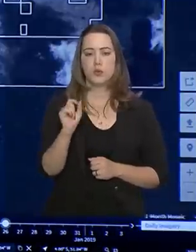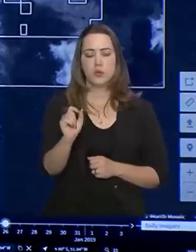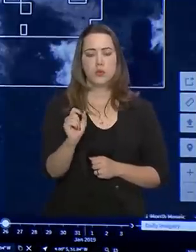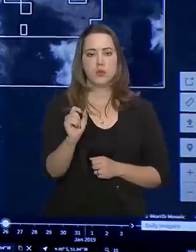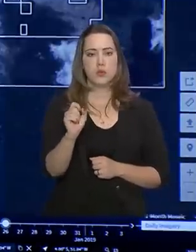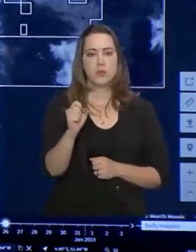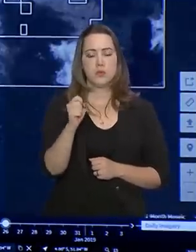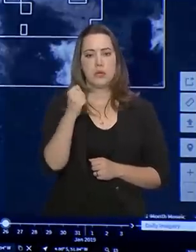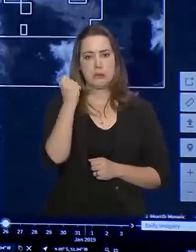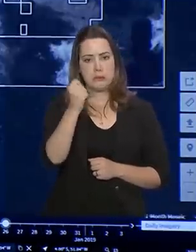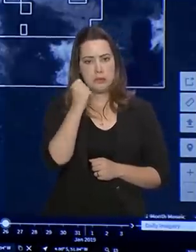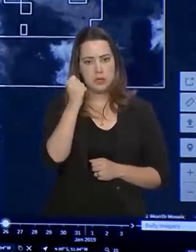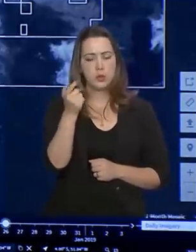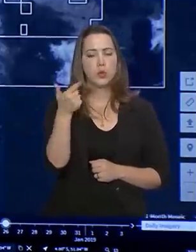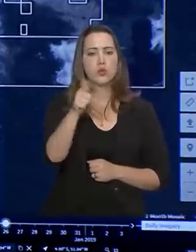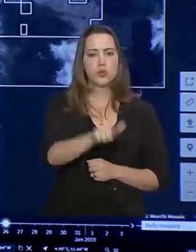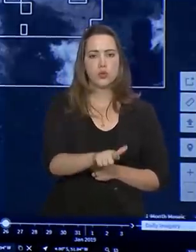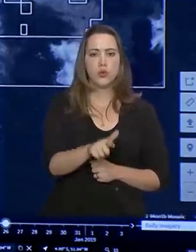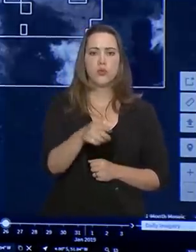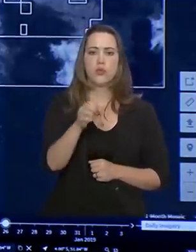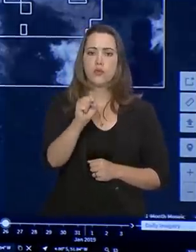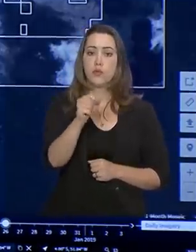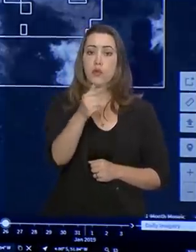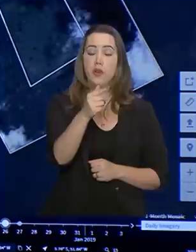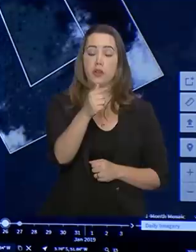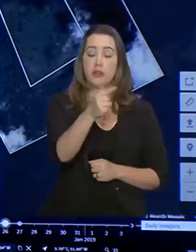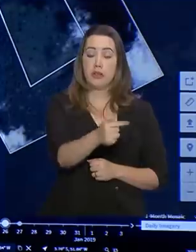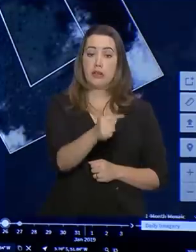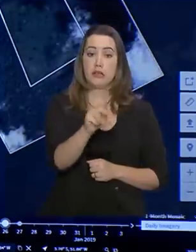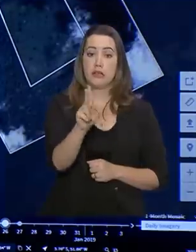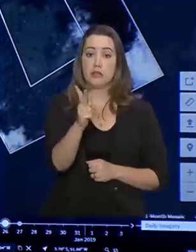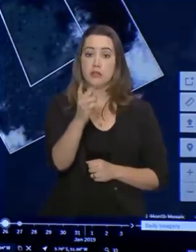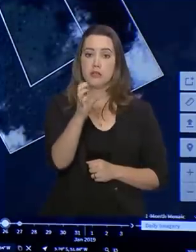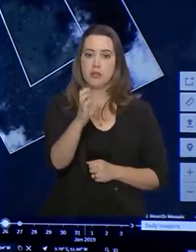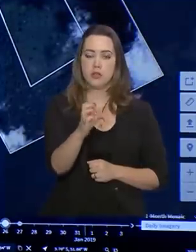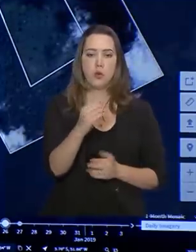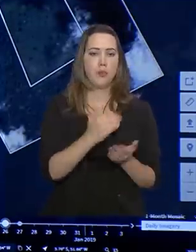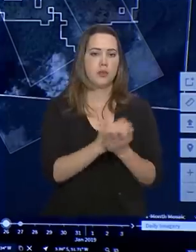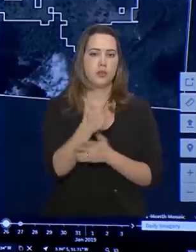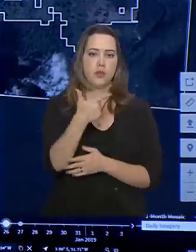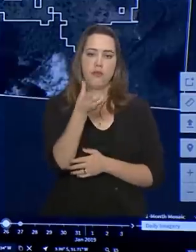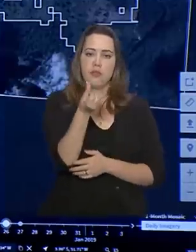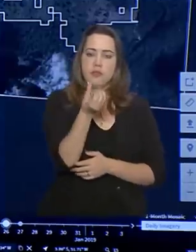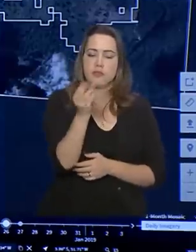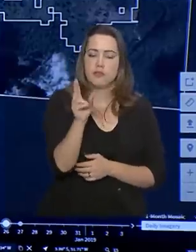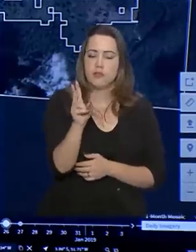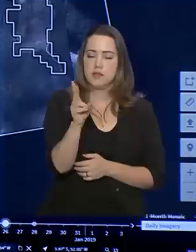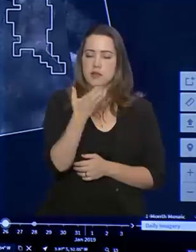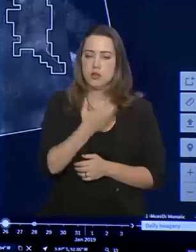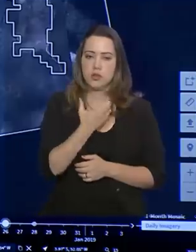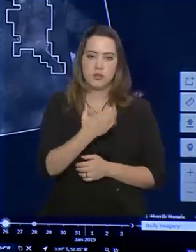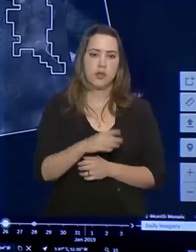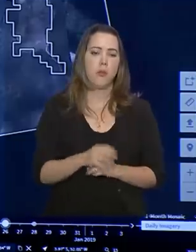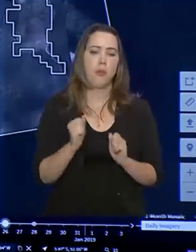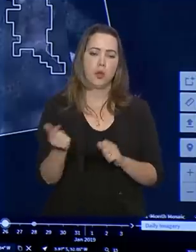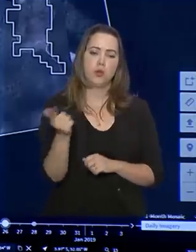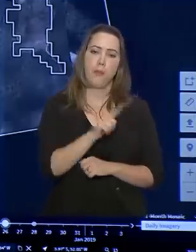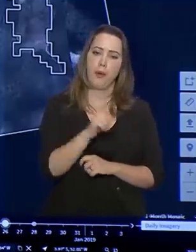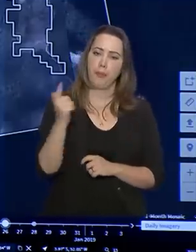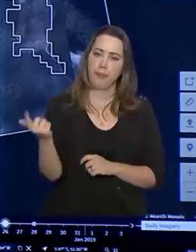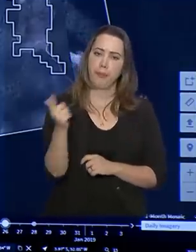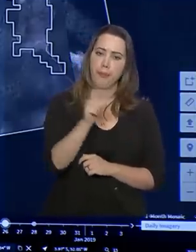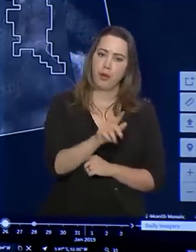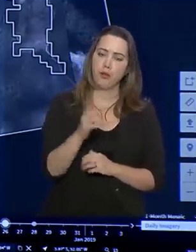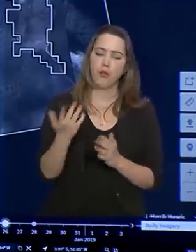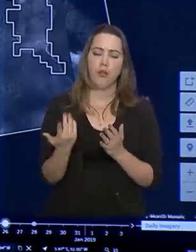senador porfírio novamente 87 hectares dia 26 de dezembro pode passando e assim vão